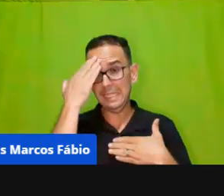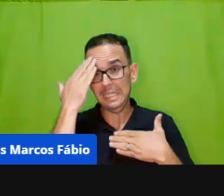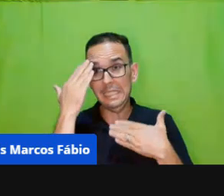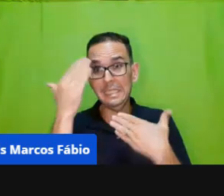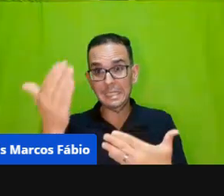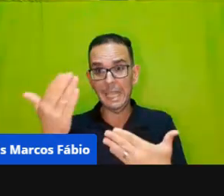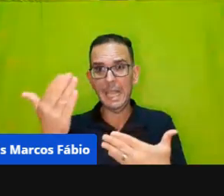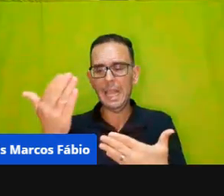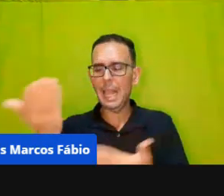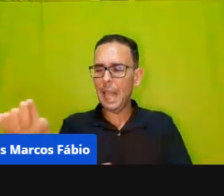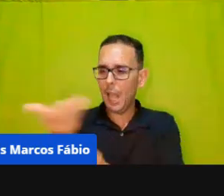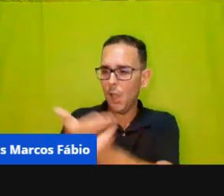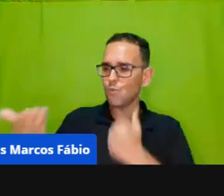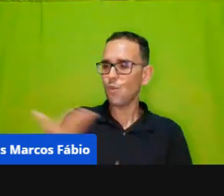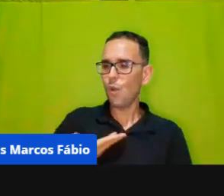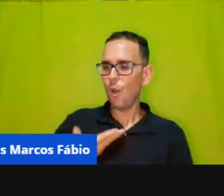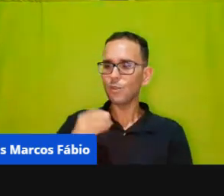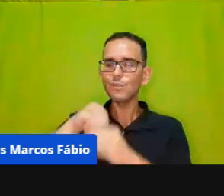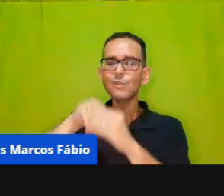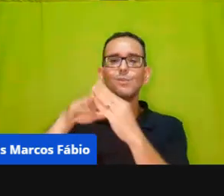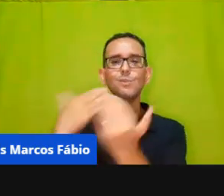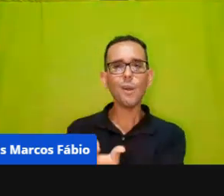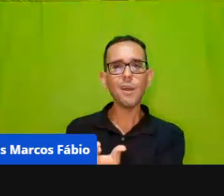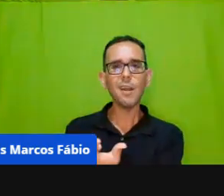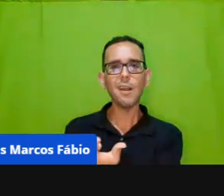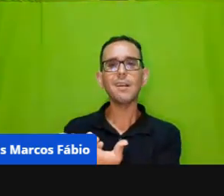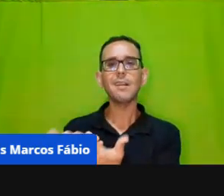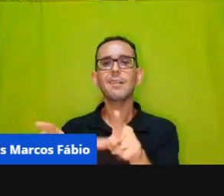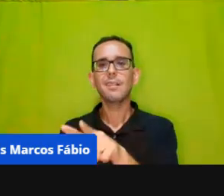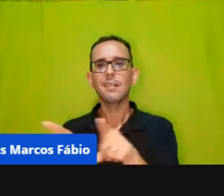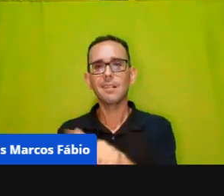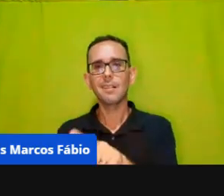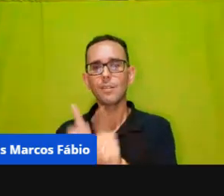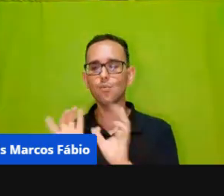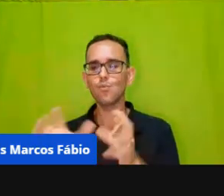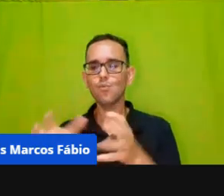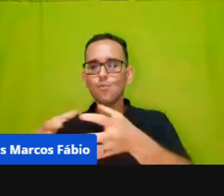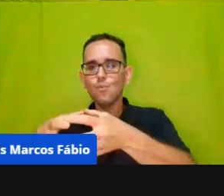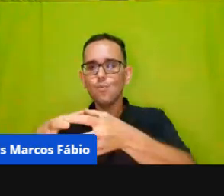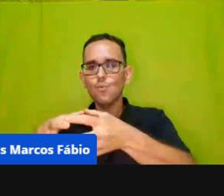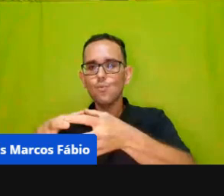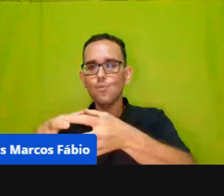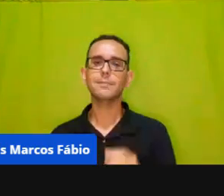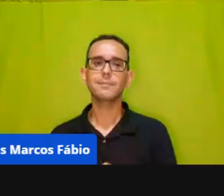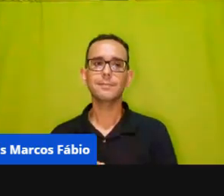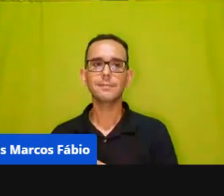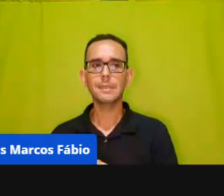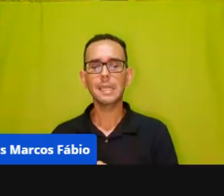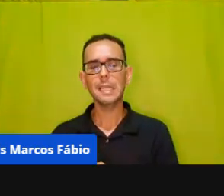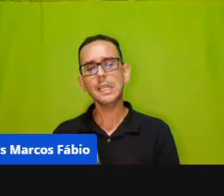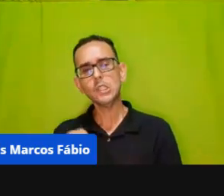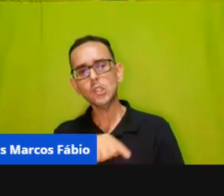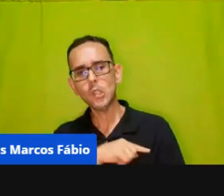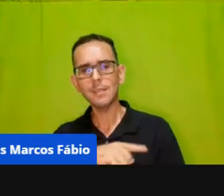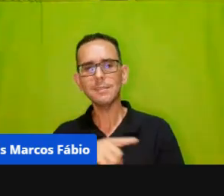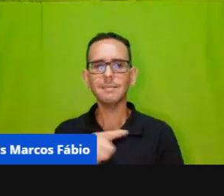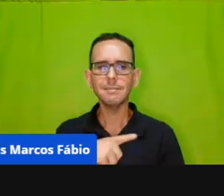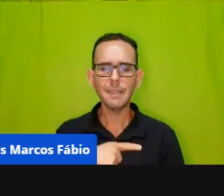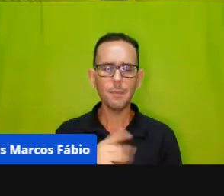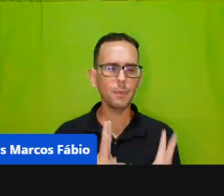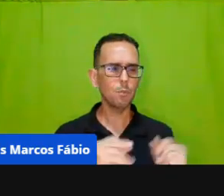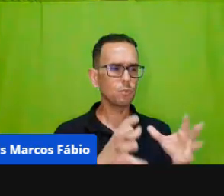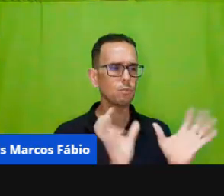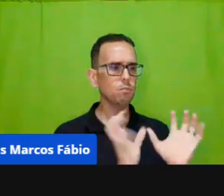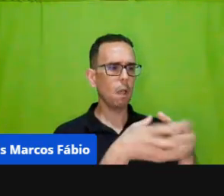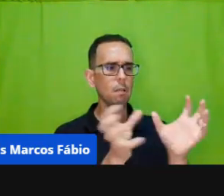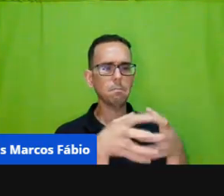meus colegas de escola, né, por a questão do grupo, que nós temos às vezes tanto grupo no